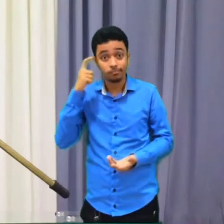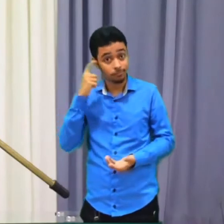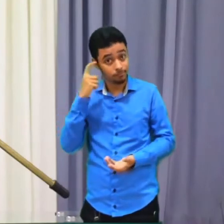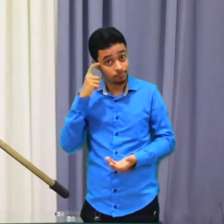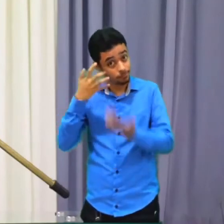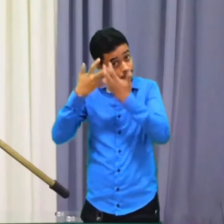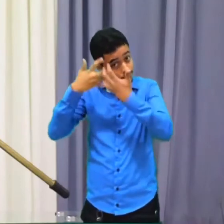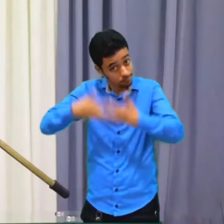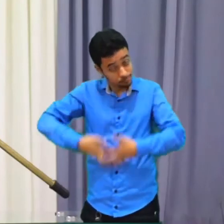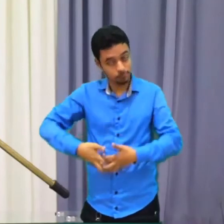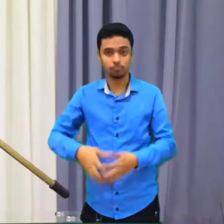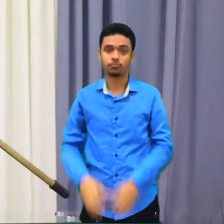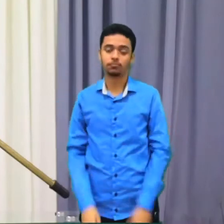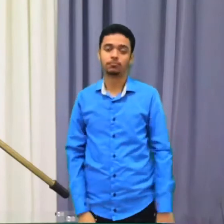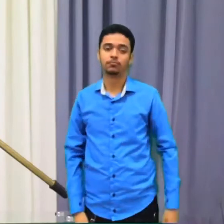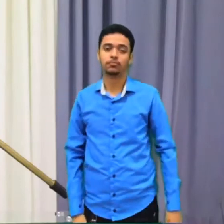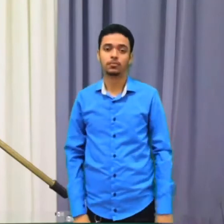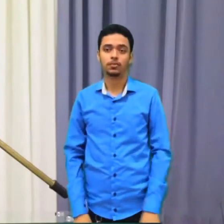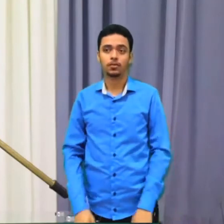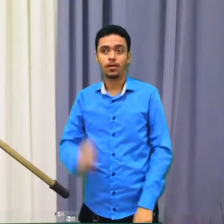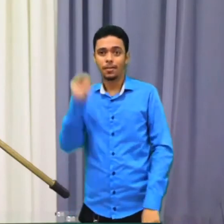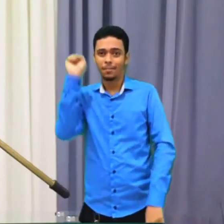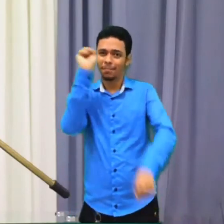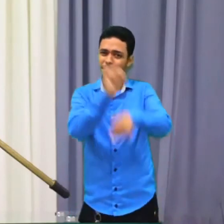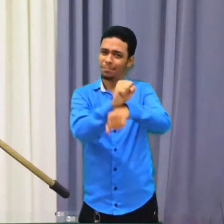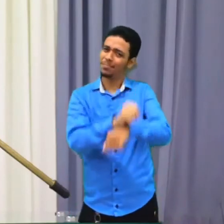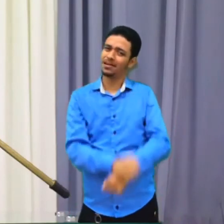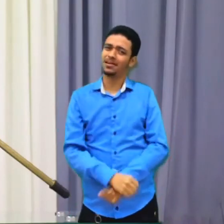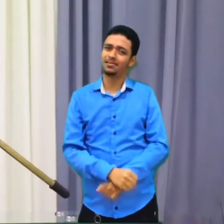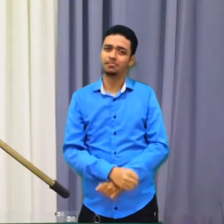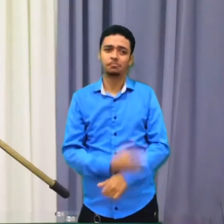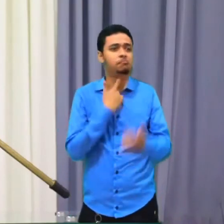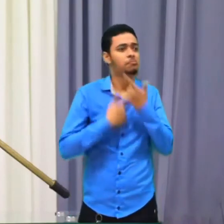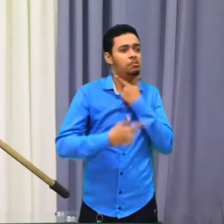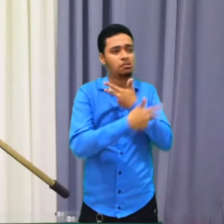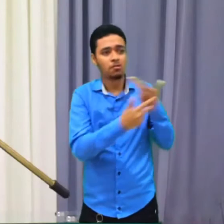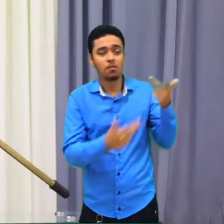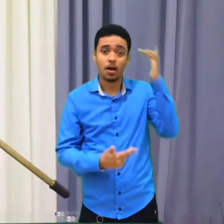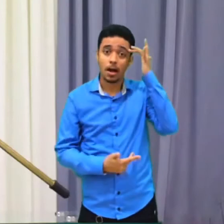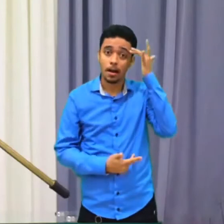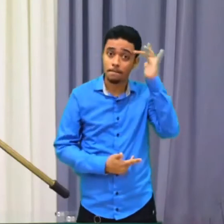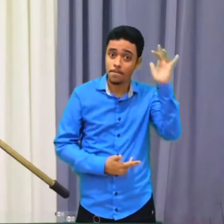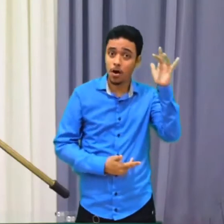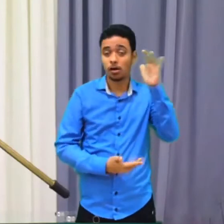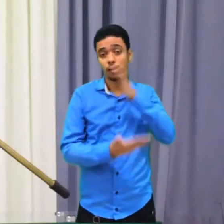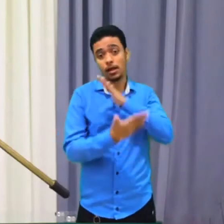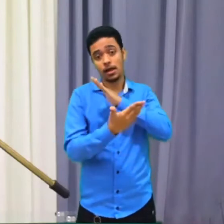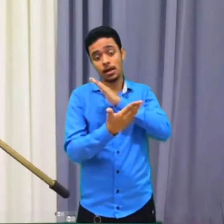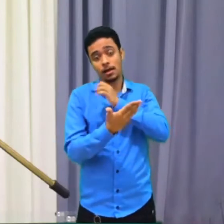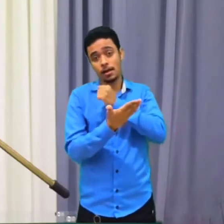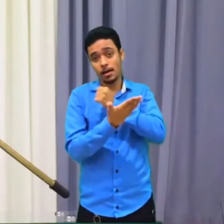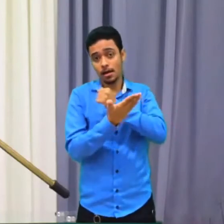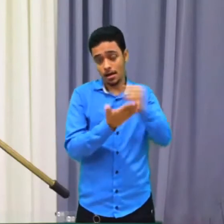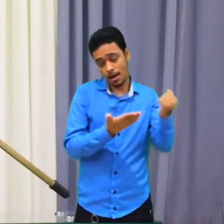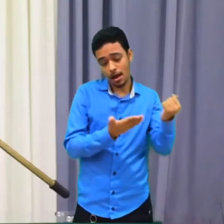nisso. Pare de estar flertando. Modas vão, modas vêm.